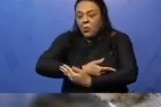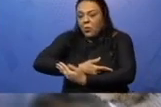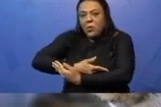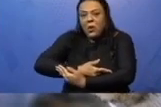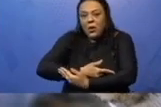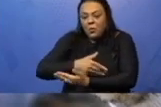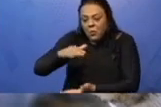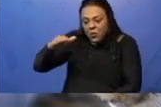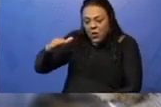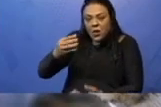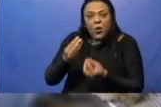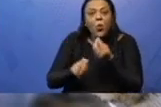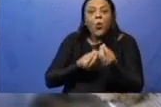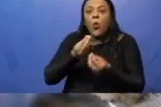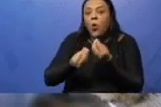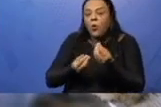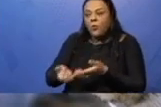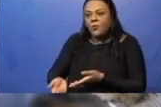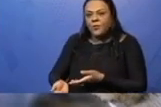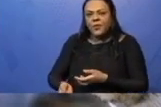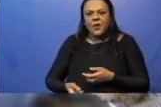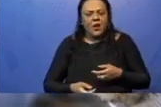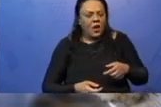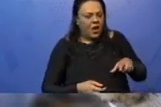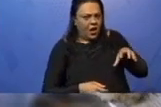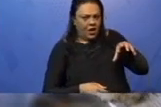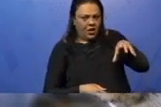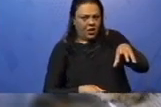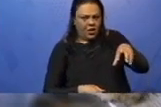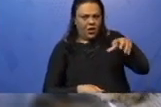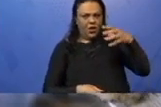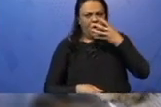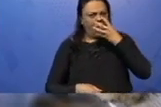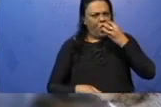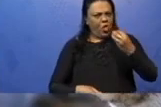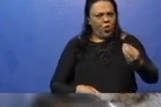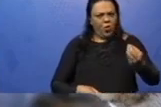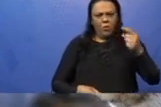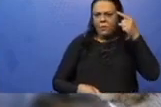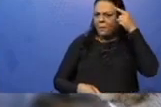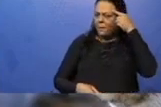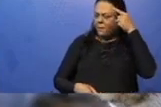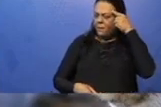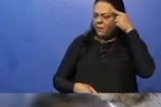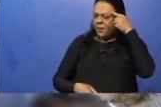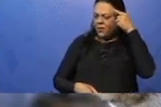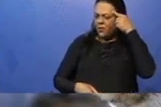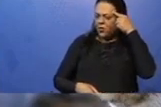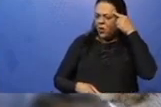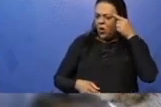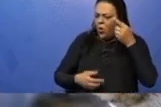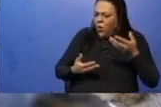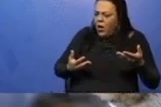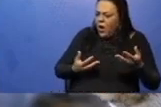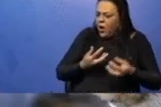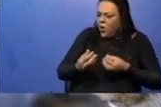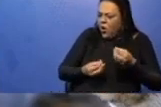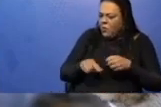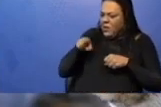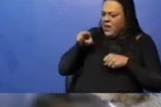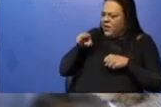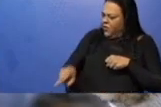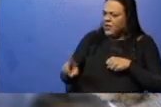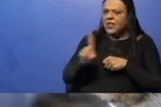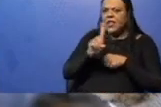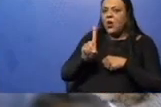tinha nascido. O lobo pensou um pouco e disse, se não foi você, foi o seu